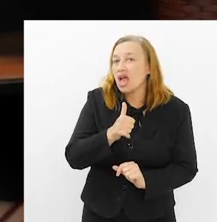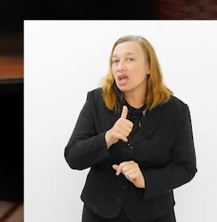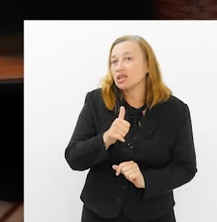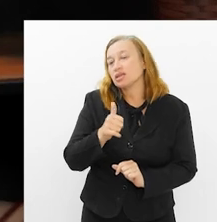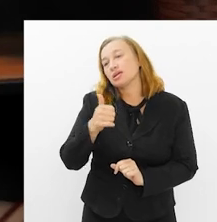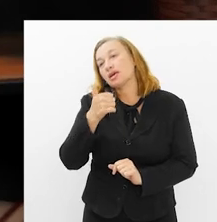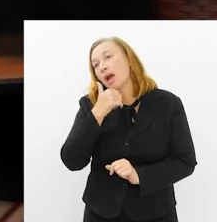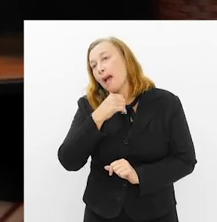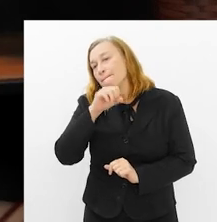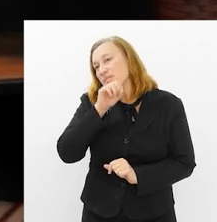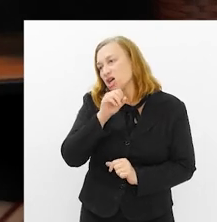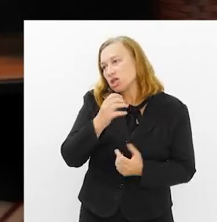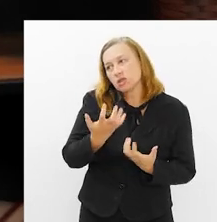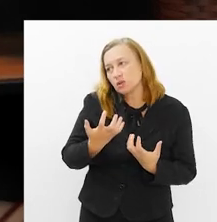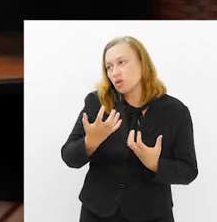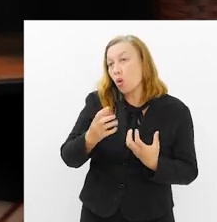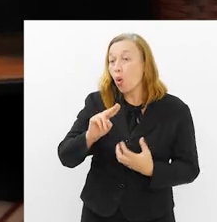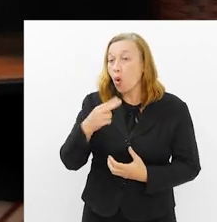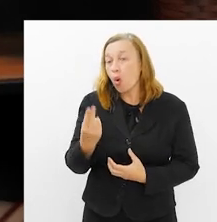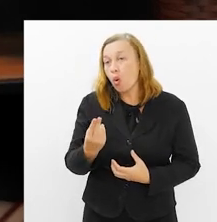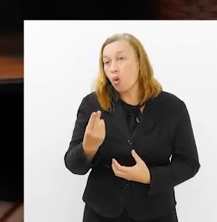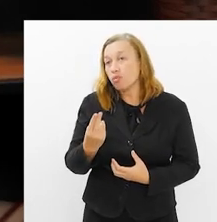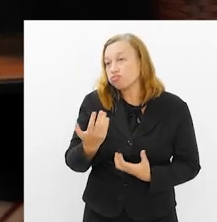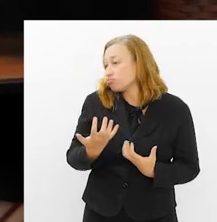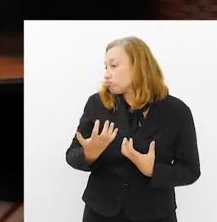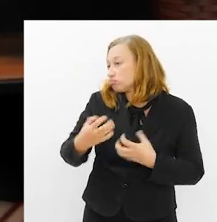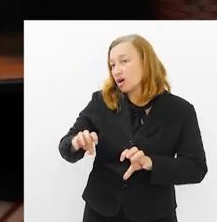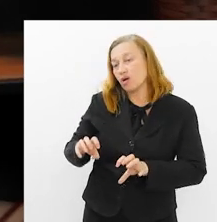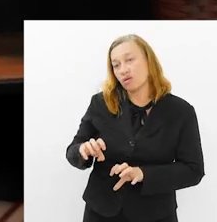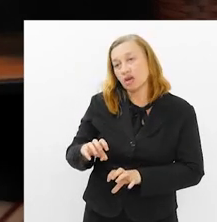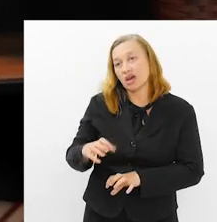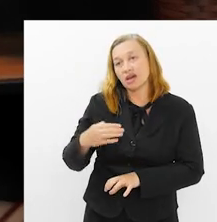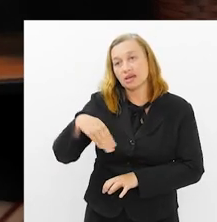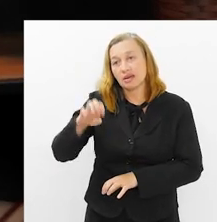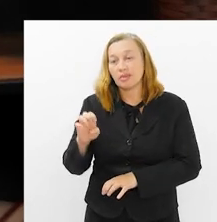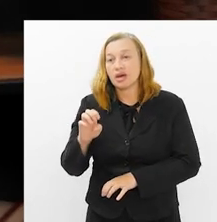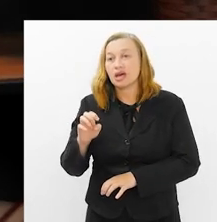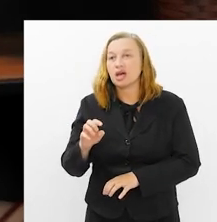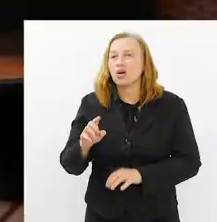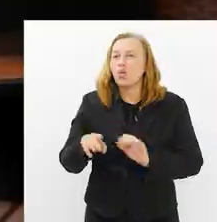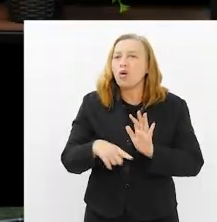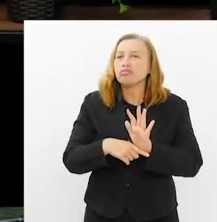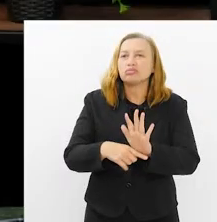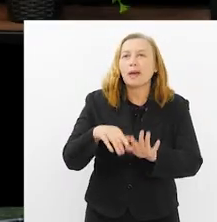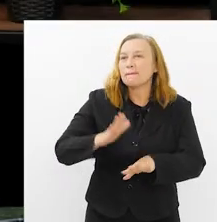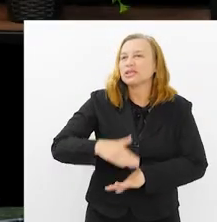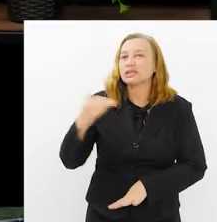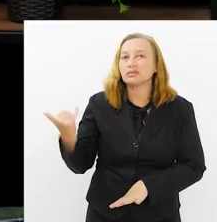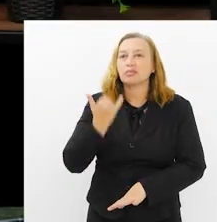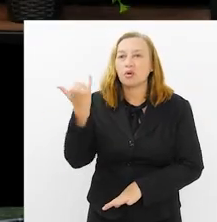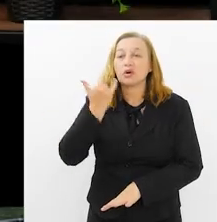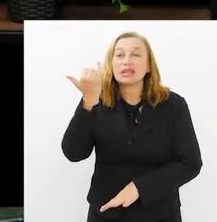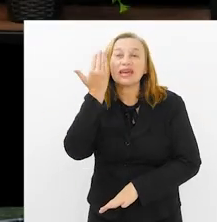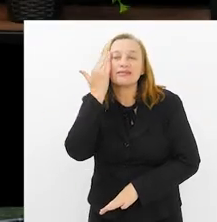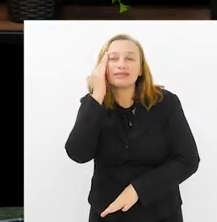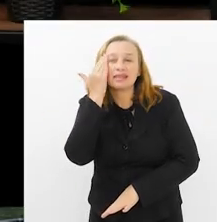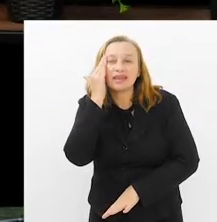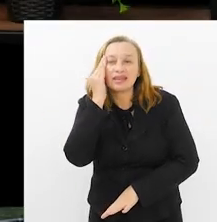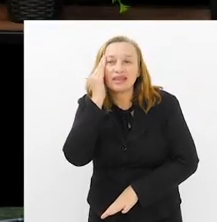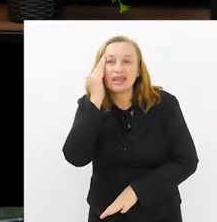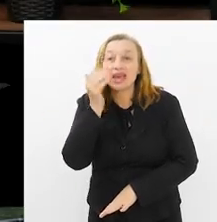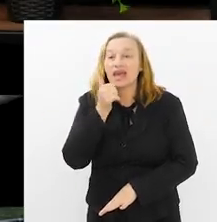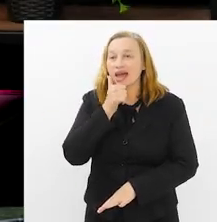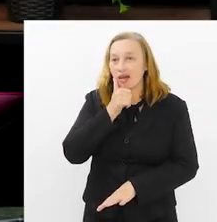para as mulheres, não só para as mães ou não mães, mas para uma sociedade em geral. A contribuição mais importante